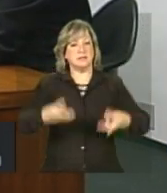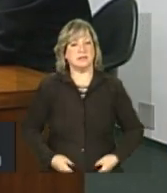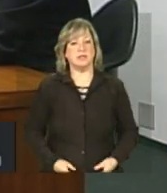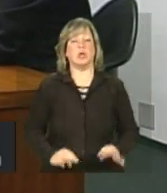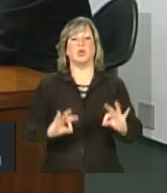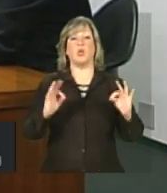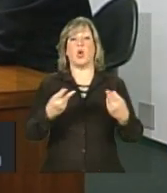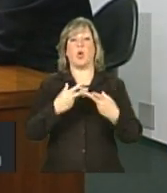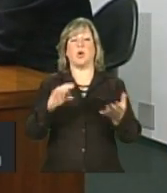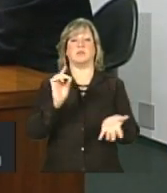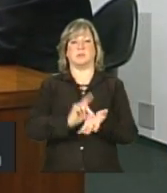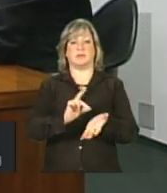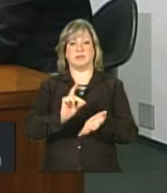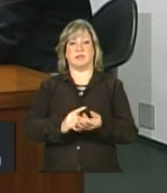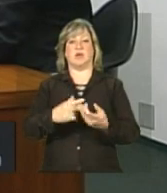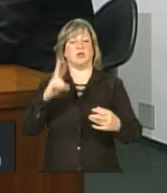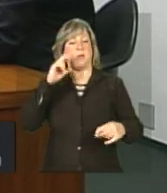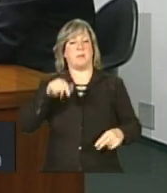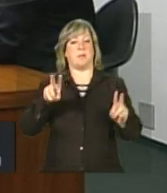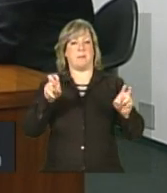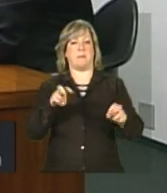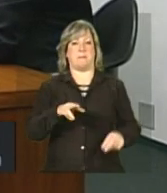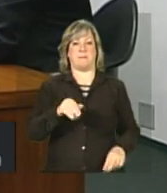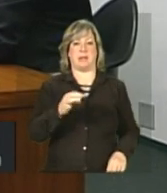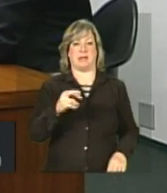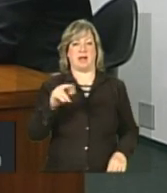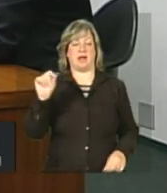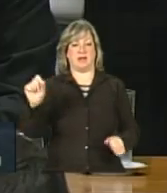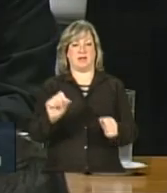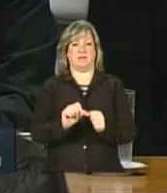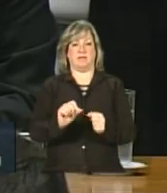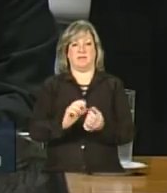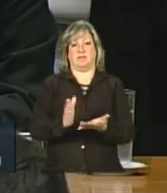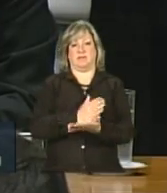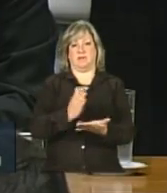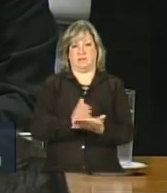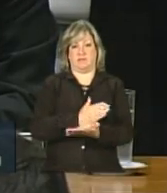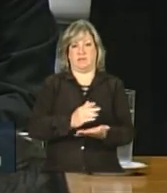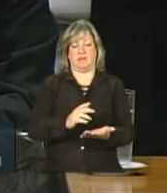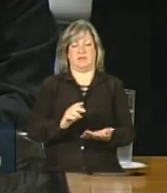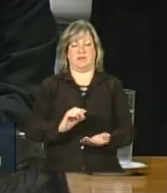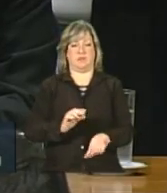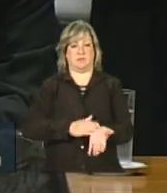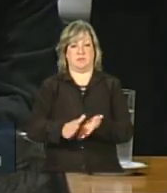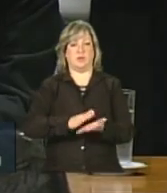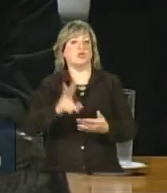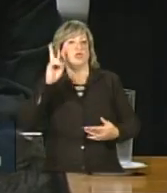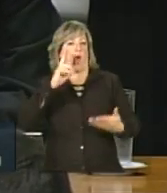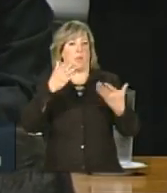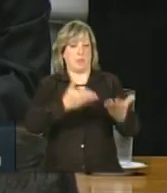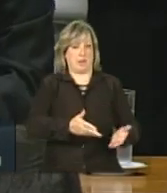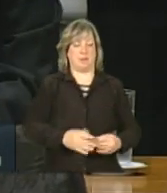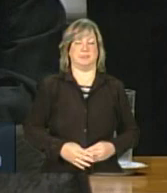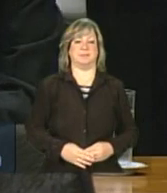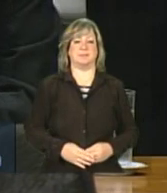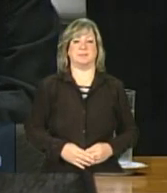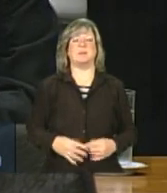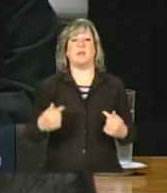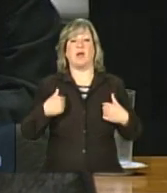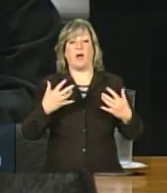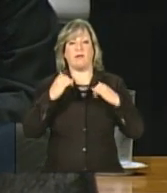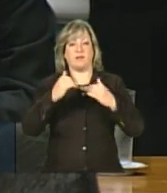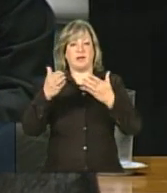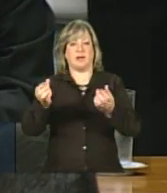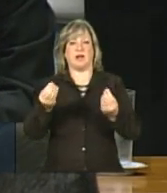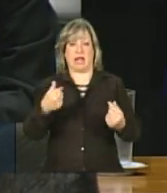fatos constantes daquela matéria. Quero dizer, ministro Orlando, que eu, como seu companheiro de